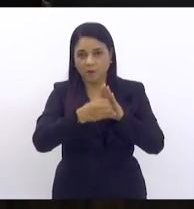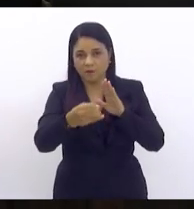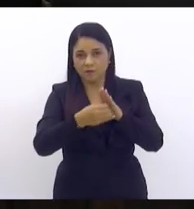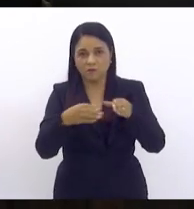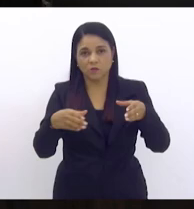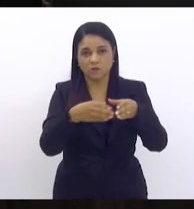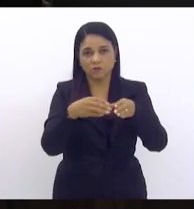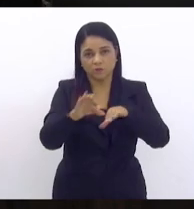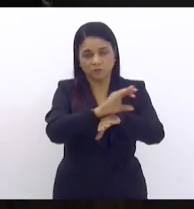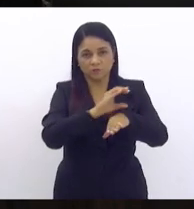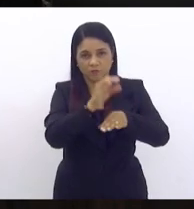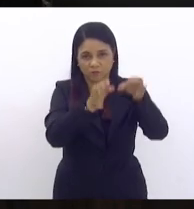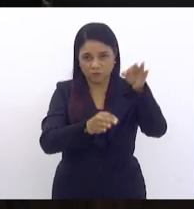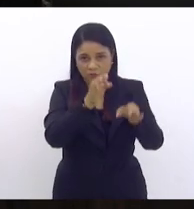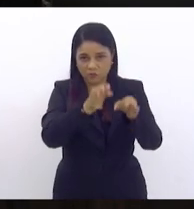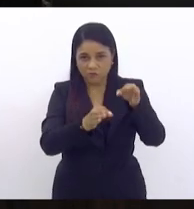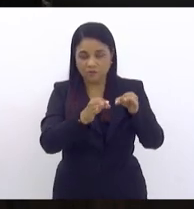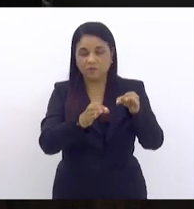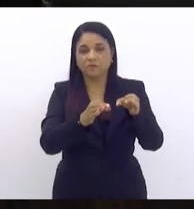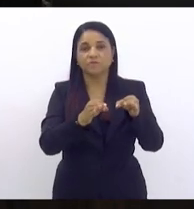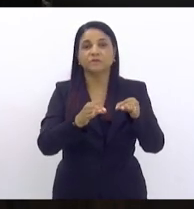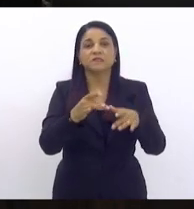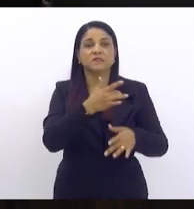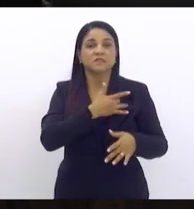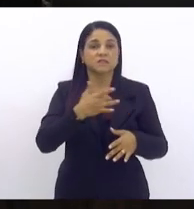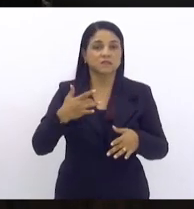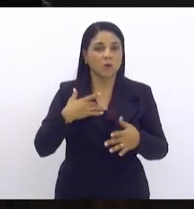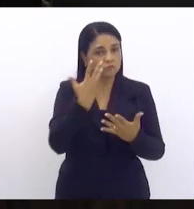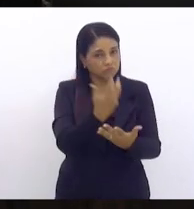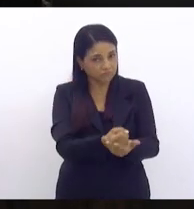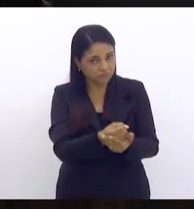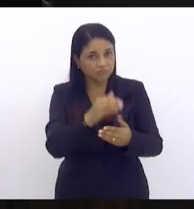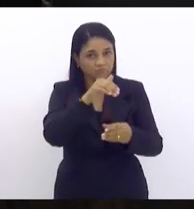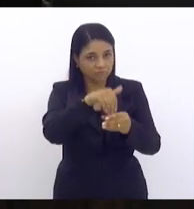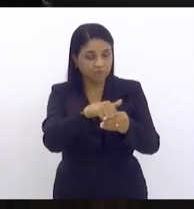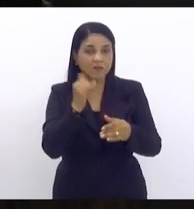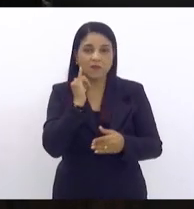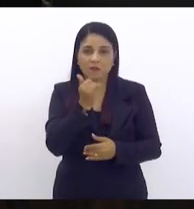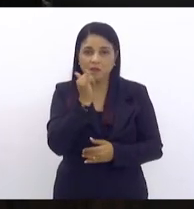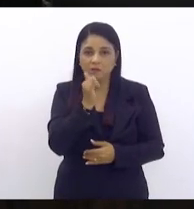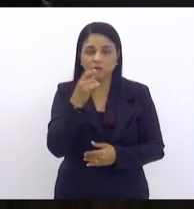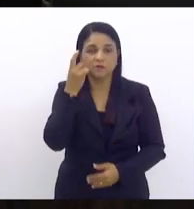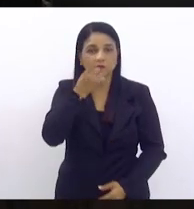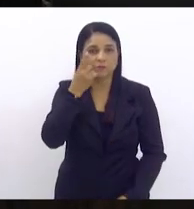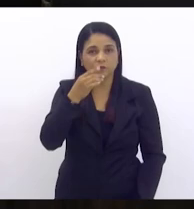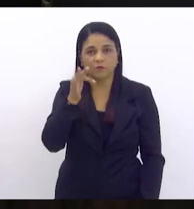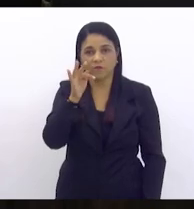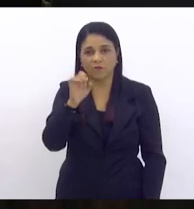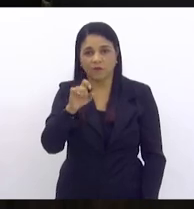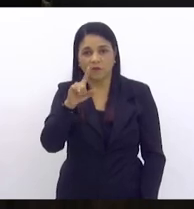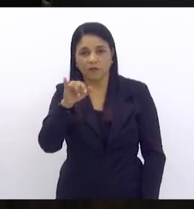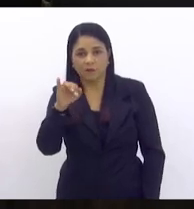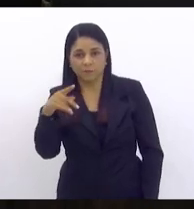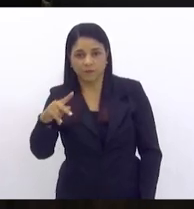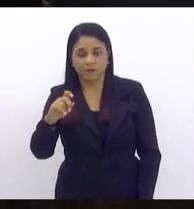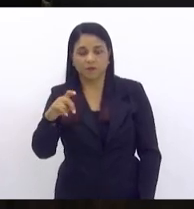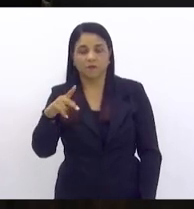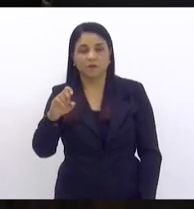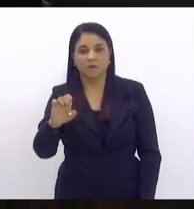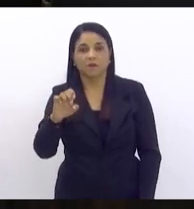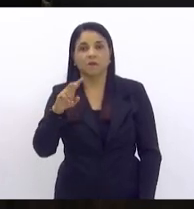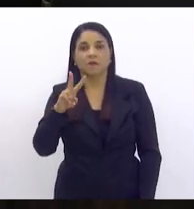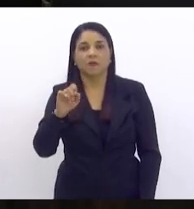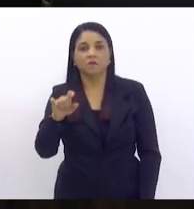comissões de Constituição e Justiça pela Juridicidade, Saúde Favorável. Relatores, deputado Felipe Raves e Jair Bittencourt.